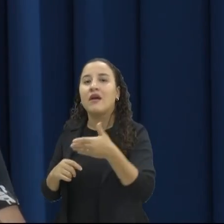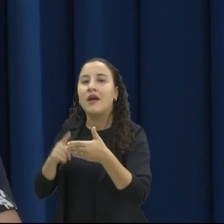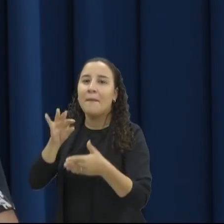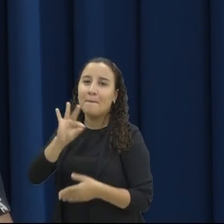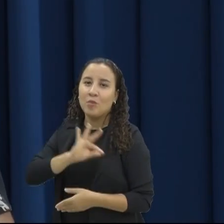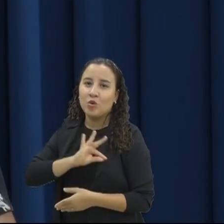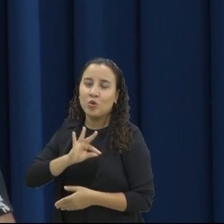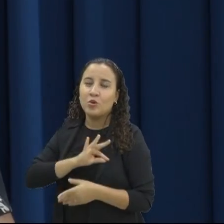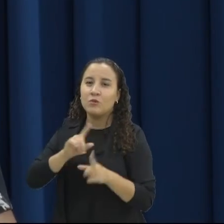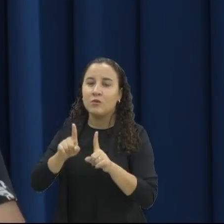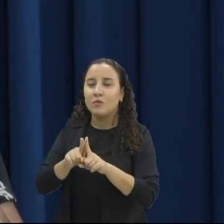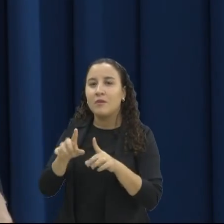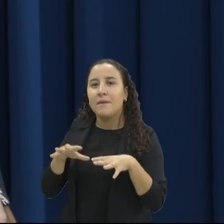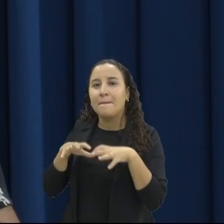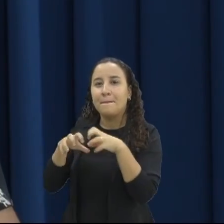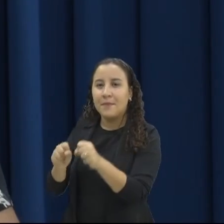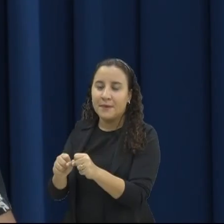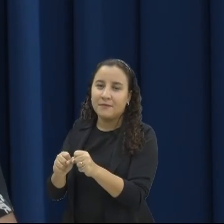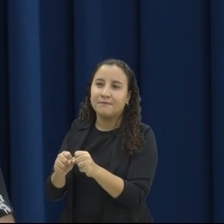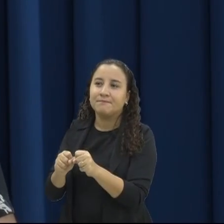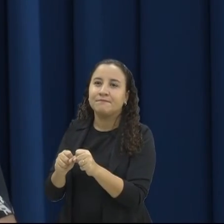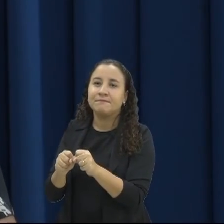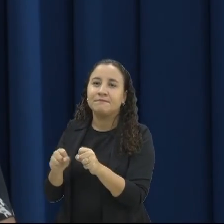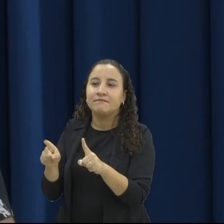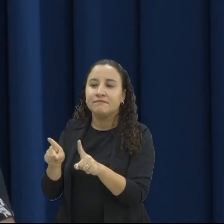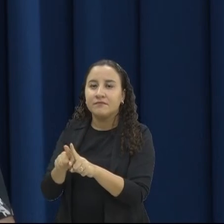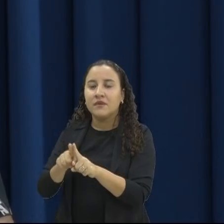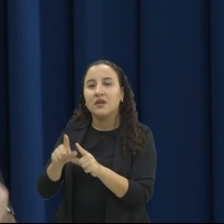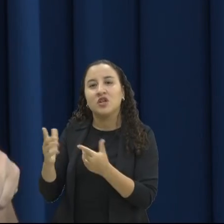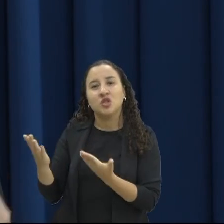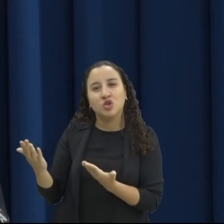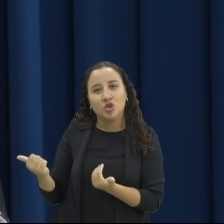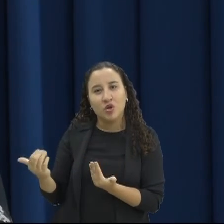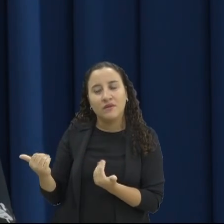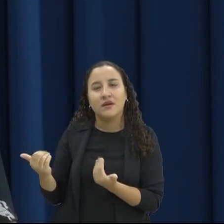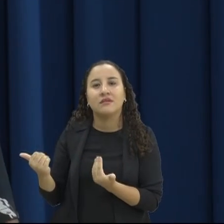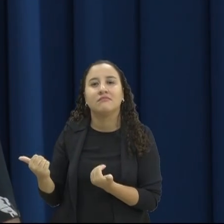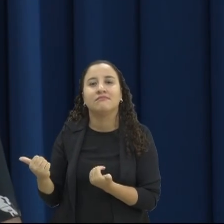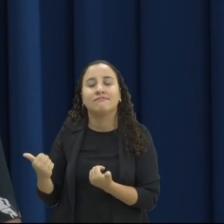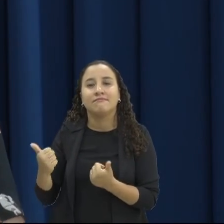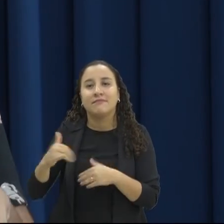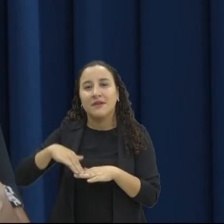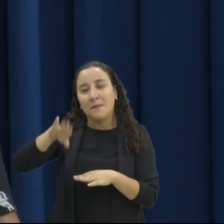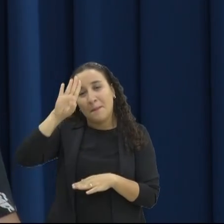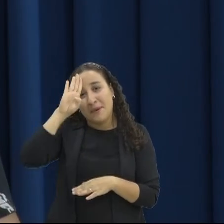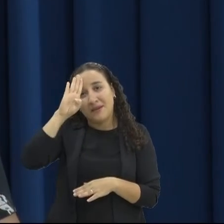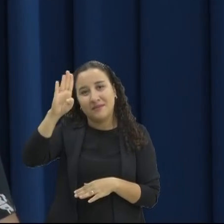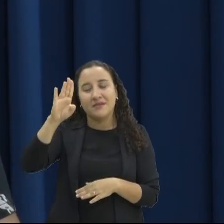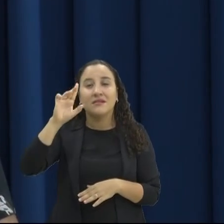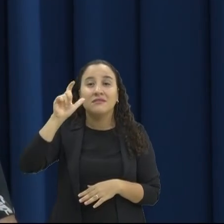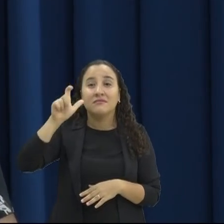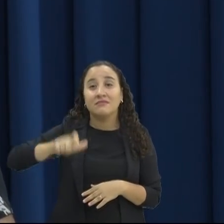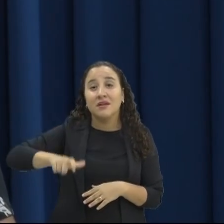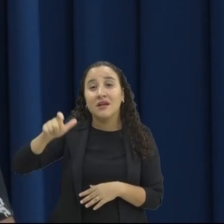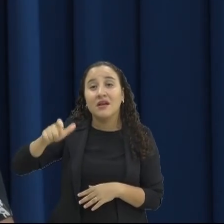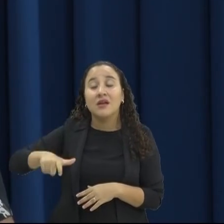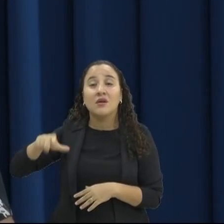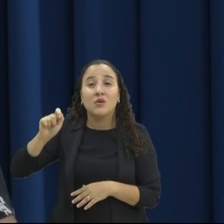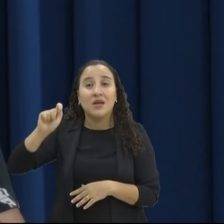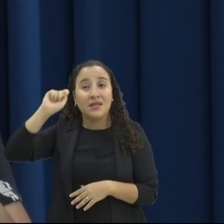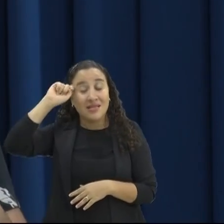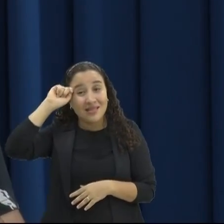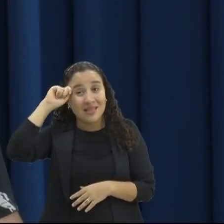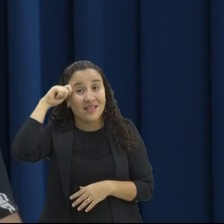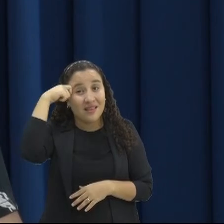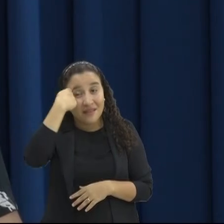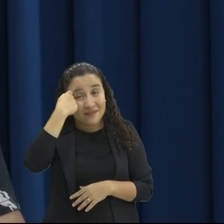polícia para reprimir os jovens, principalmente os jovens negros, quando criam